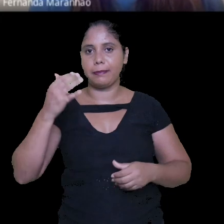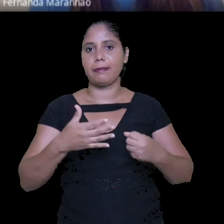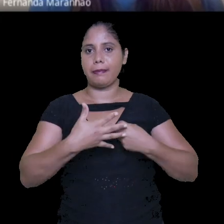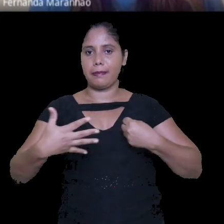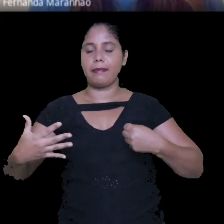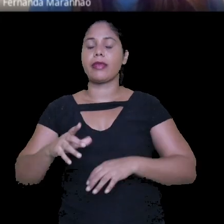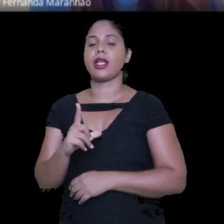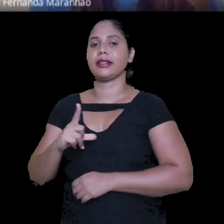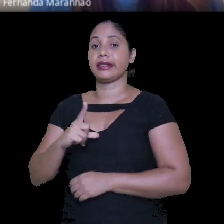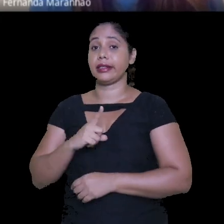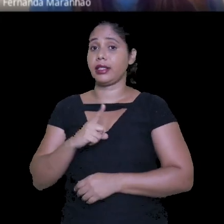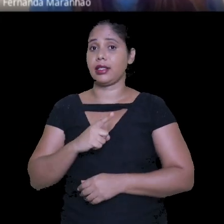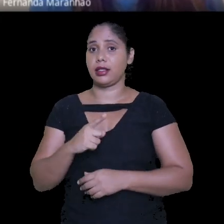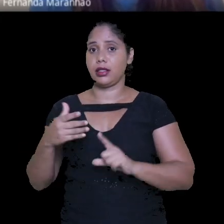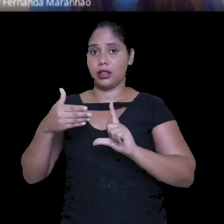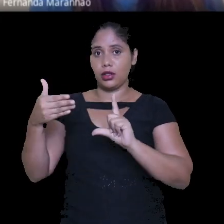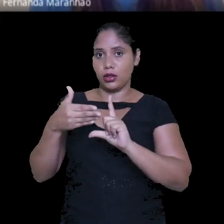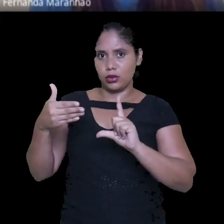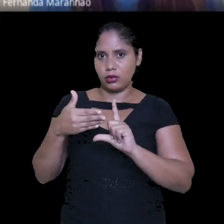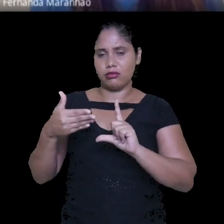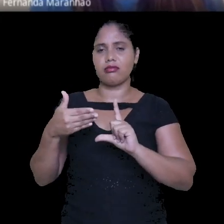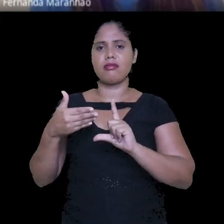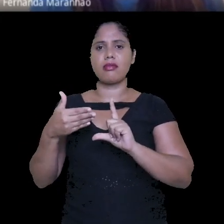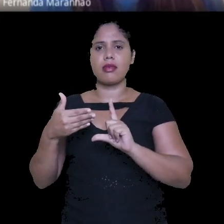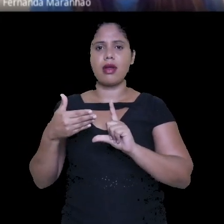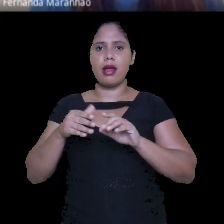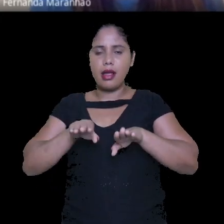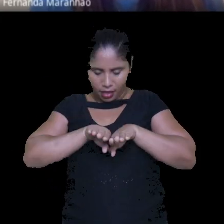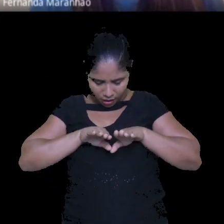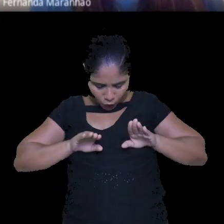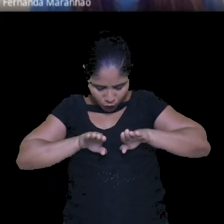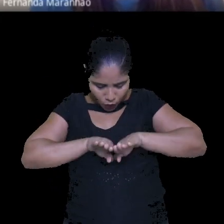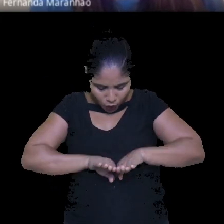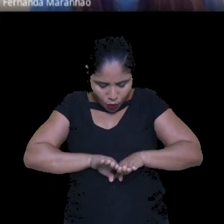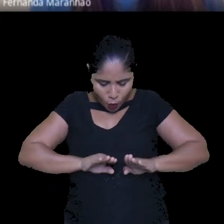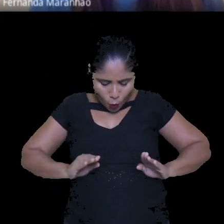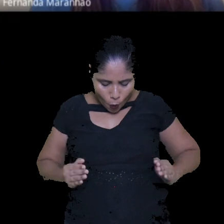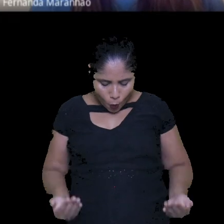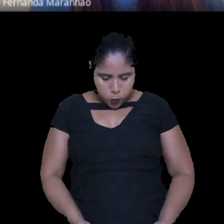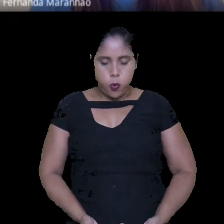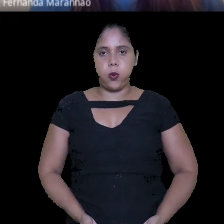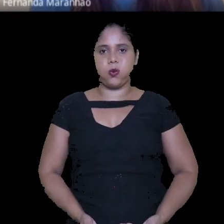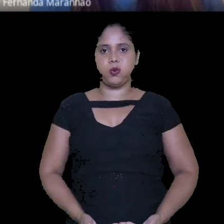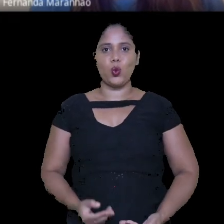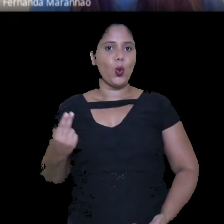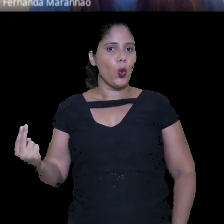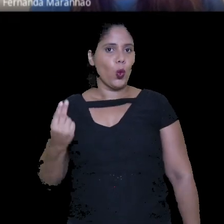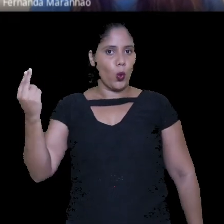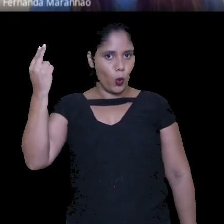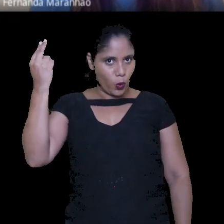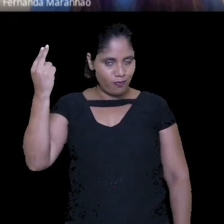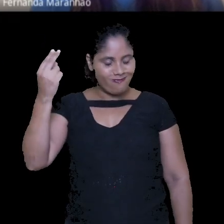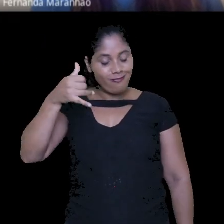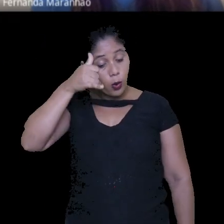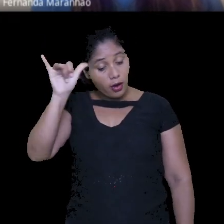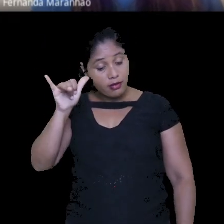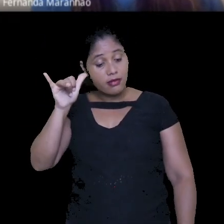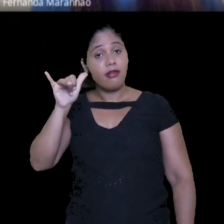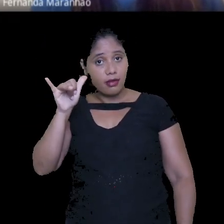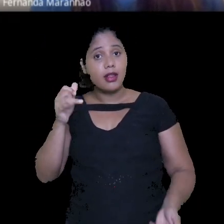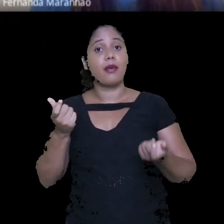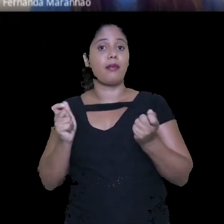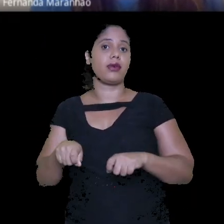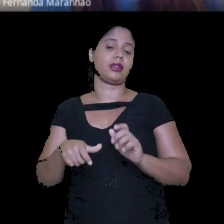evitar que as complicações já descritas como pré-eclâmpsia e restrição de crescimento se instalem no segundo e no terceiro trimestres. Então,